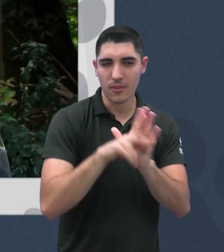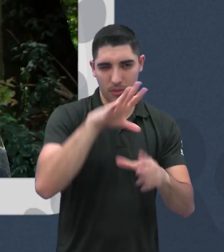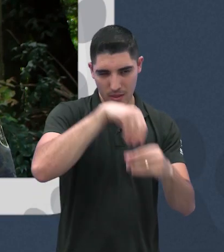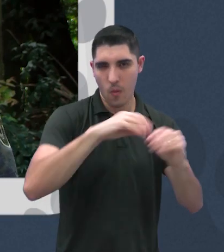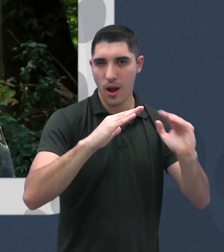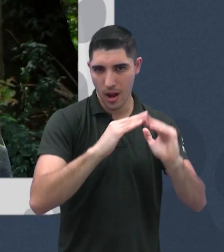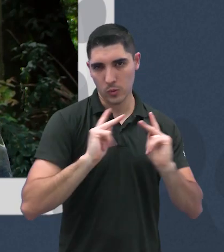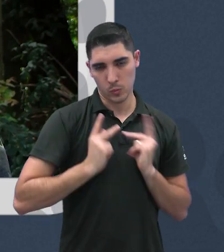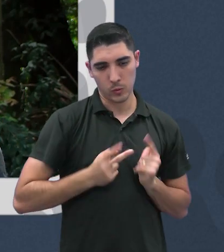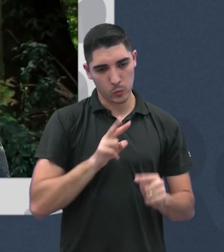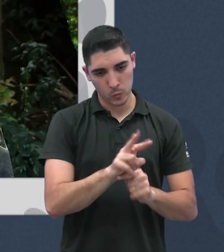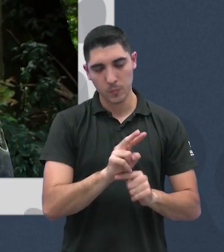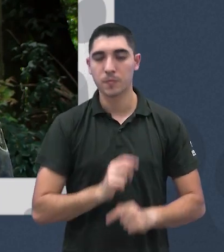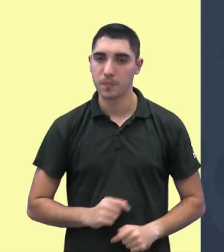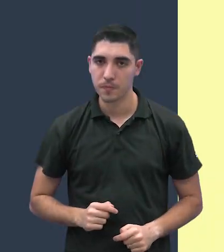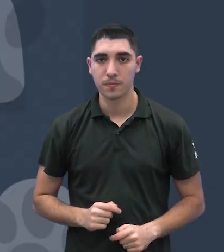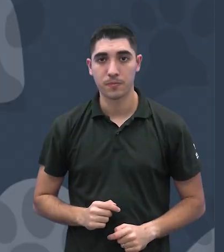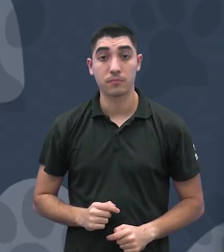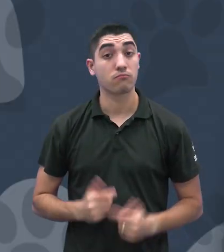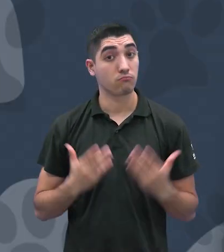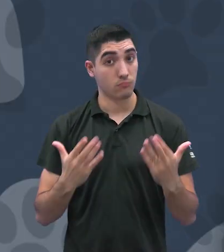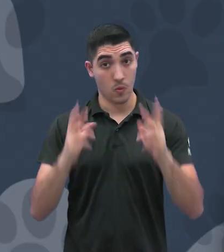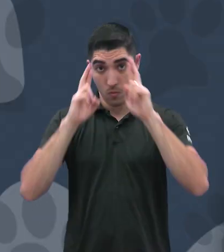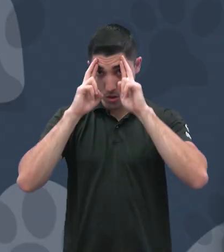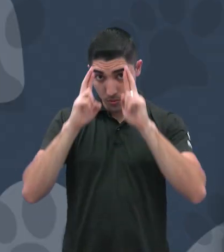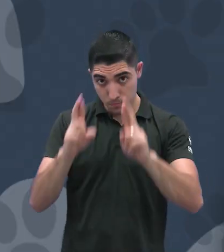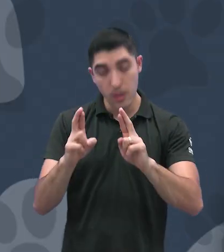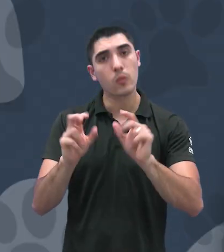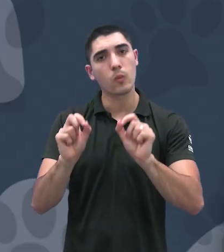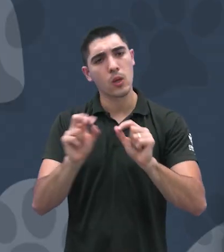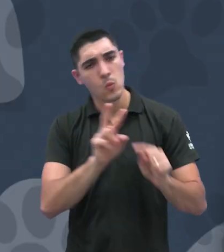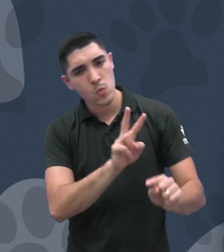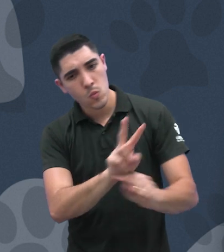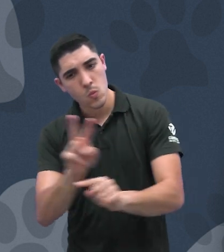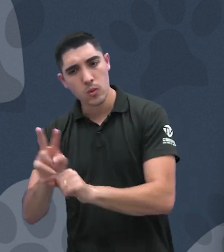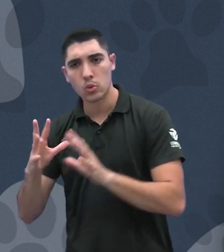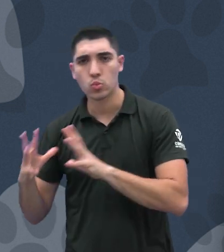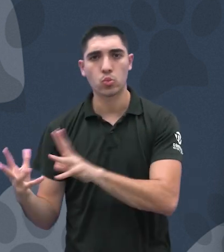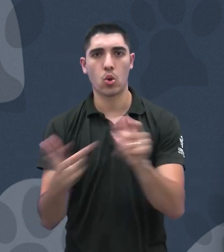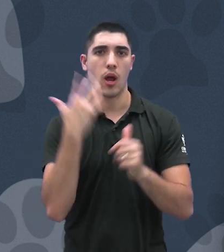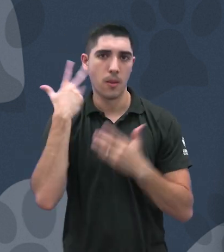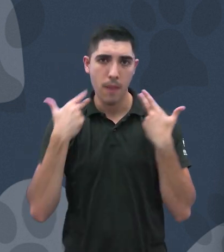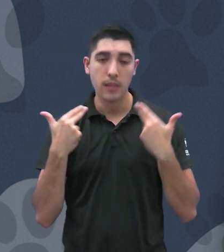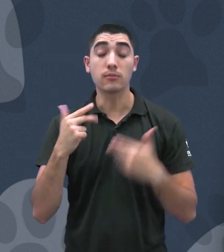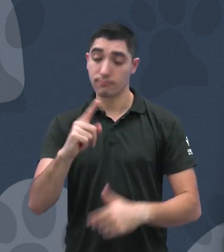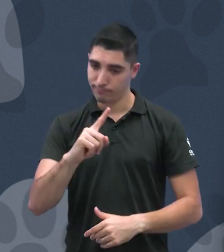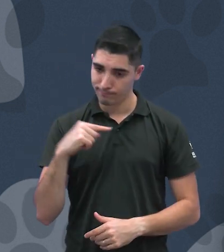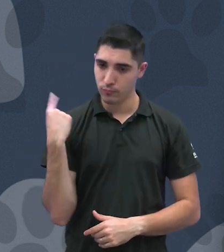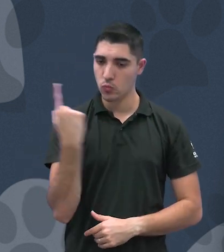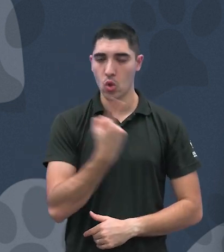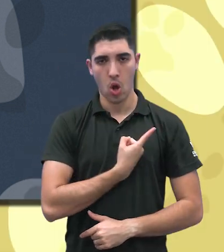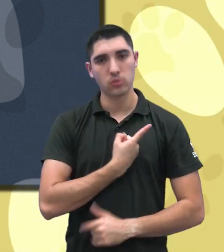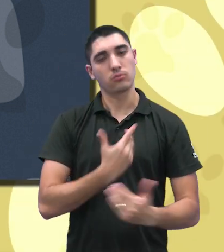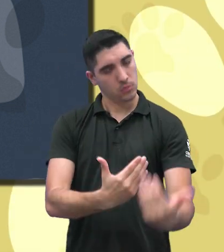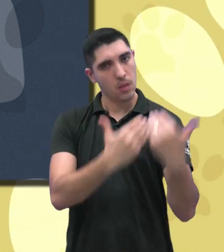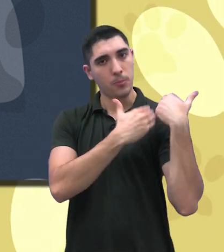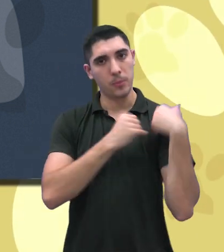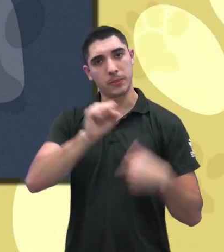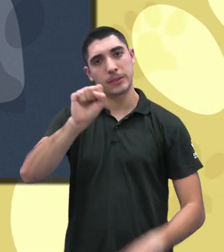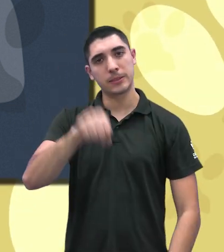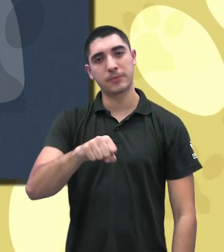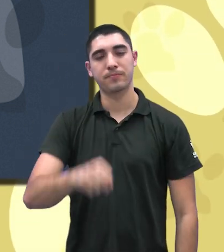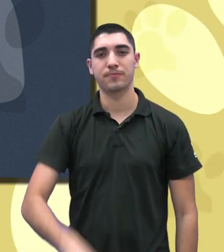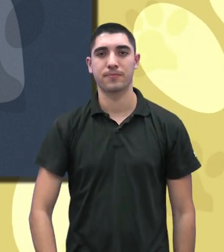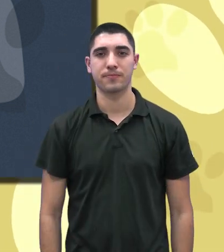do ser humano, né? Esse cuidado mútuo. O respeito e a proteção aos animais são responsabilidade de todos